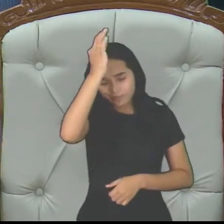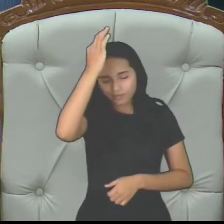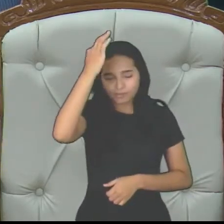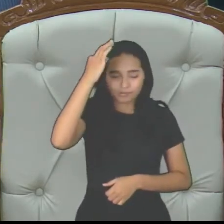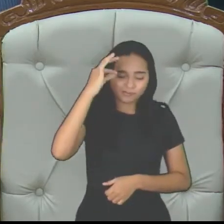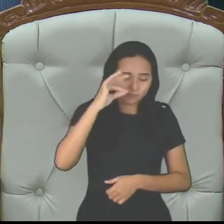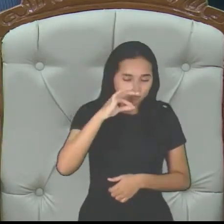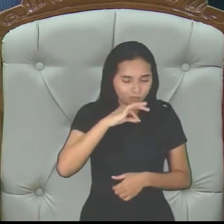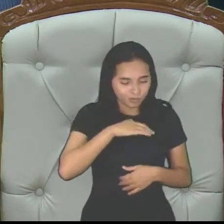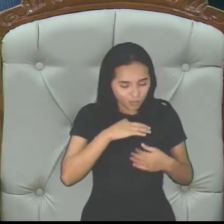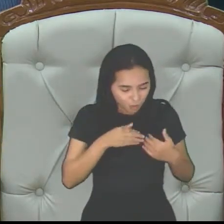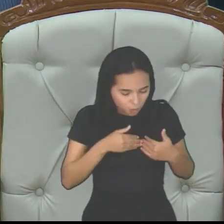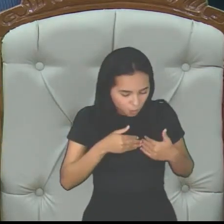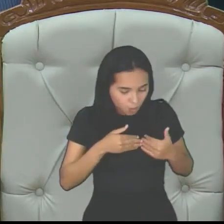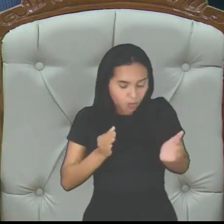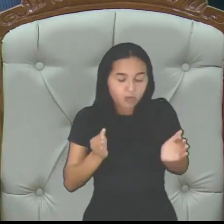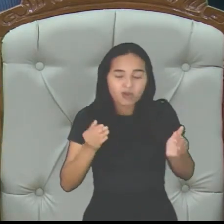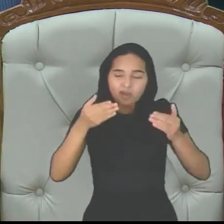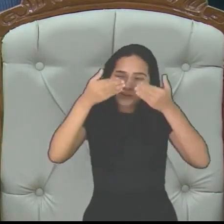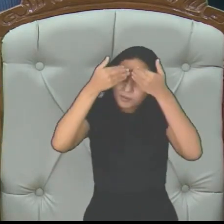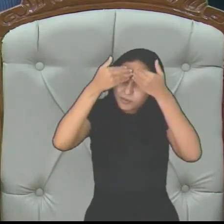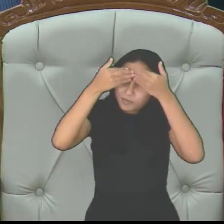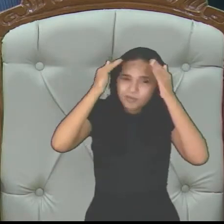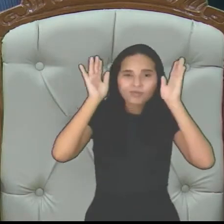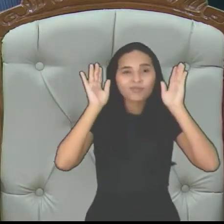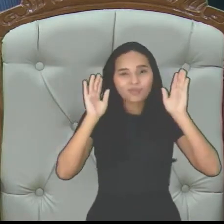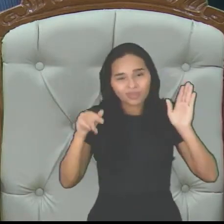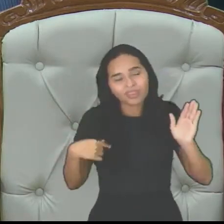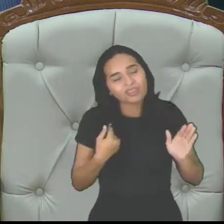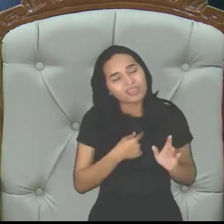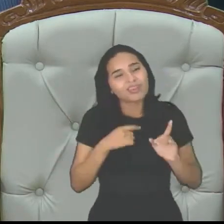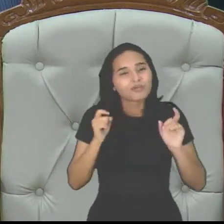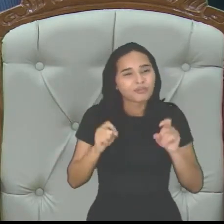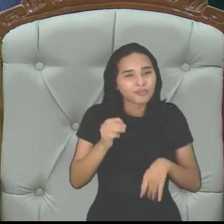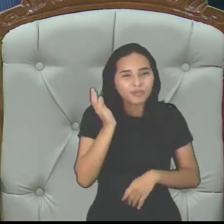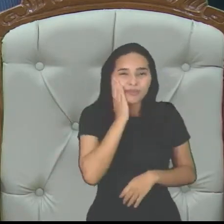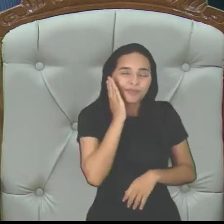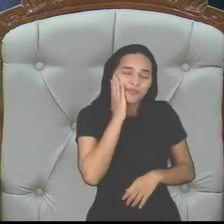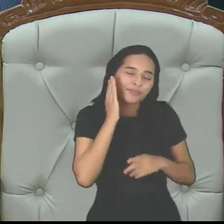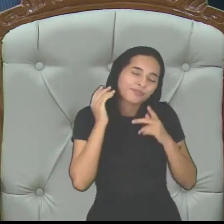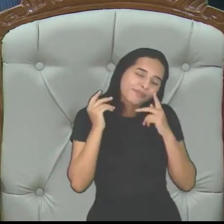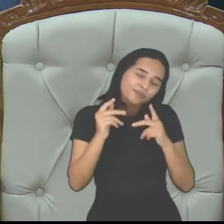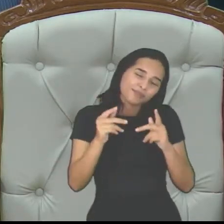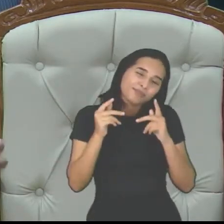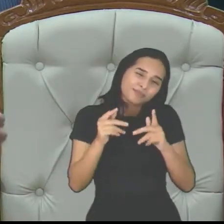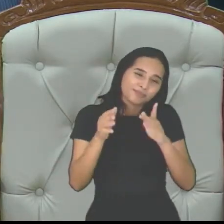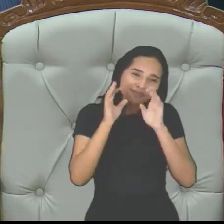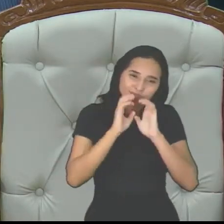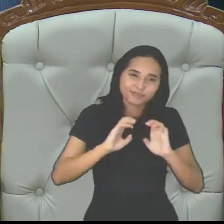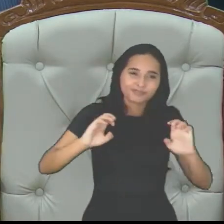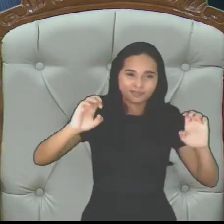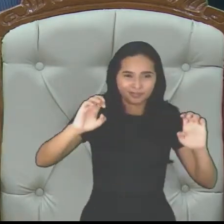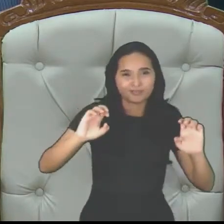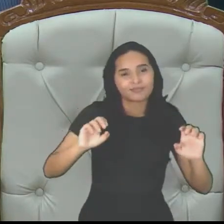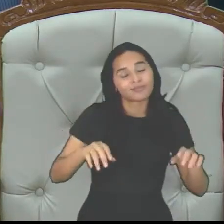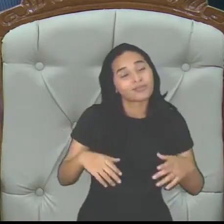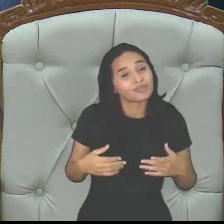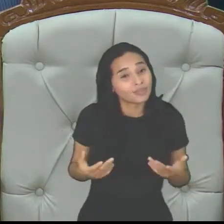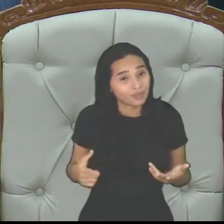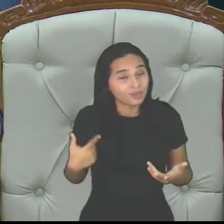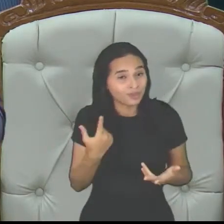abriu o nosso entendimento para que nós pudéssemos entender a mensagem do Evangelho. Por isso que